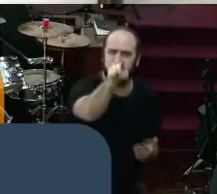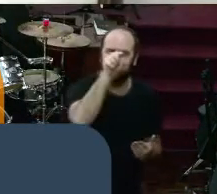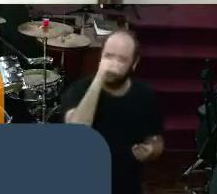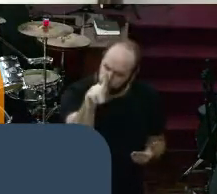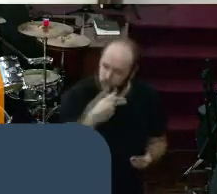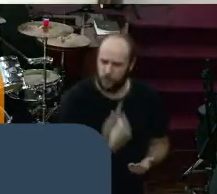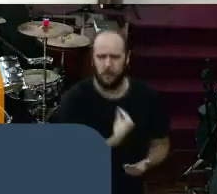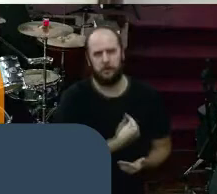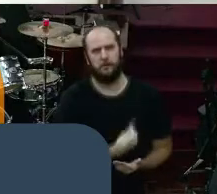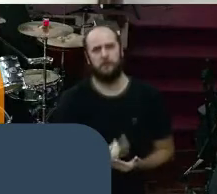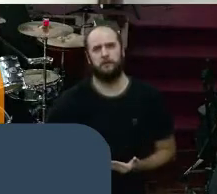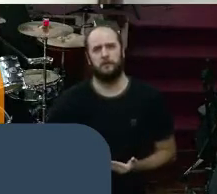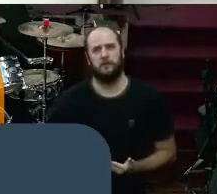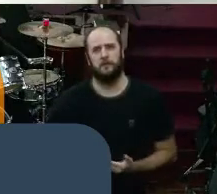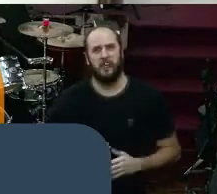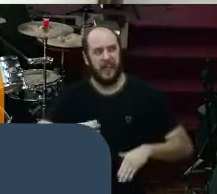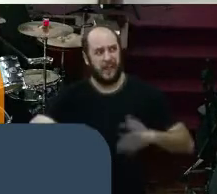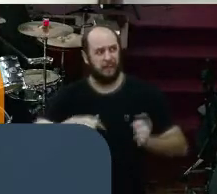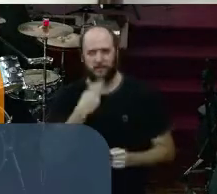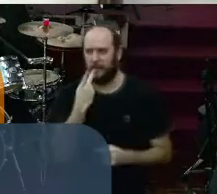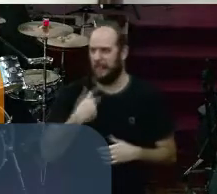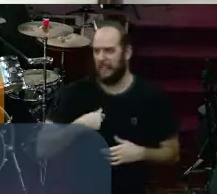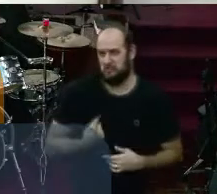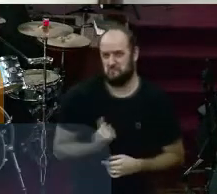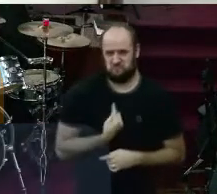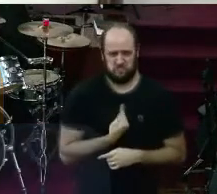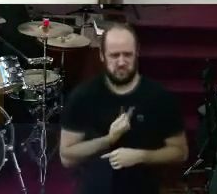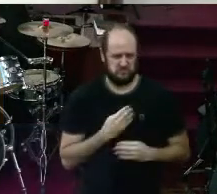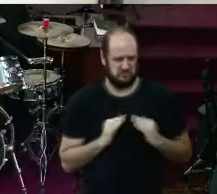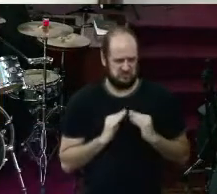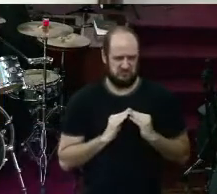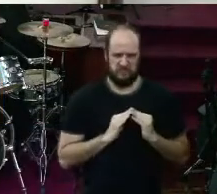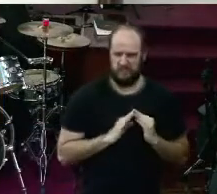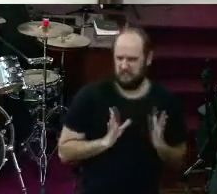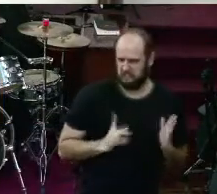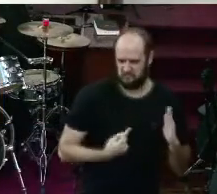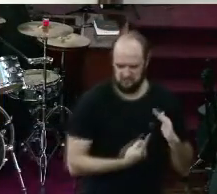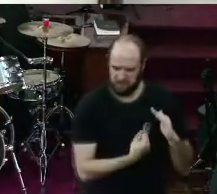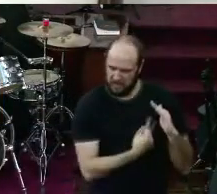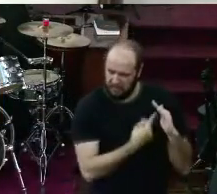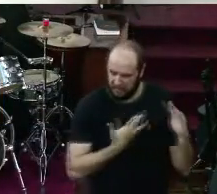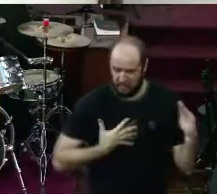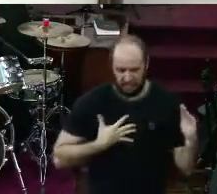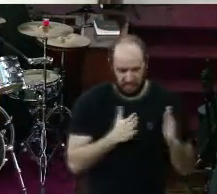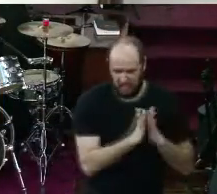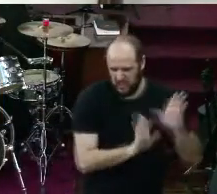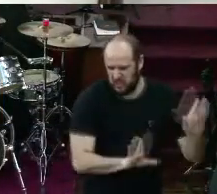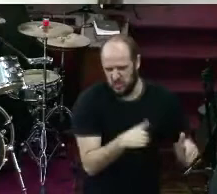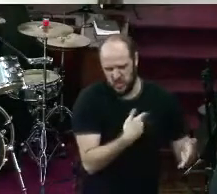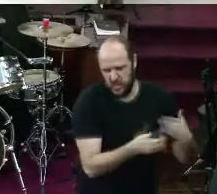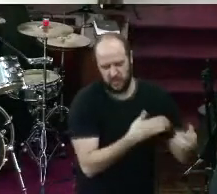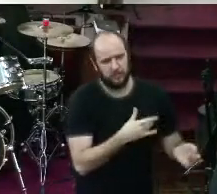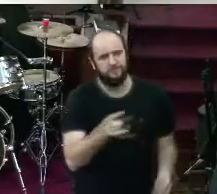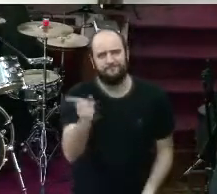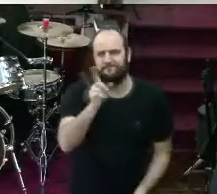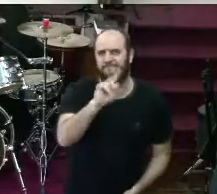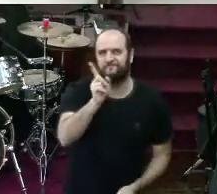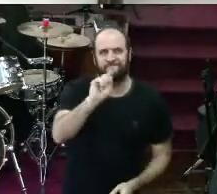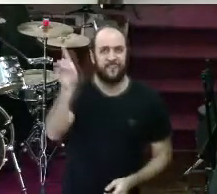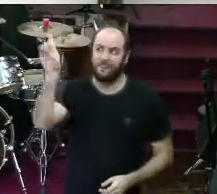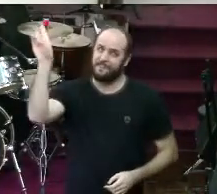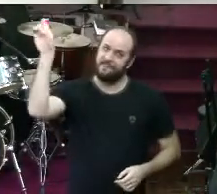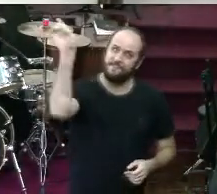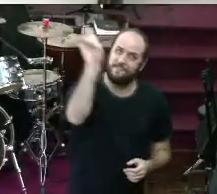Todo-Poderoso. Talvez você diga, mas eu não estou dentro da igreja, então aqui em casa eu estou adorando a Deus de qualquer jeito. Não, você está na presença